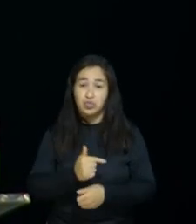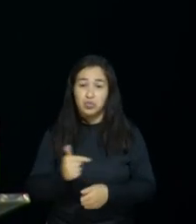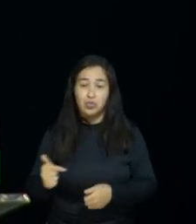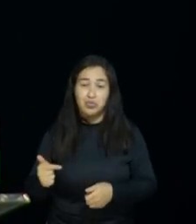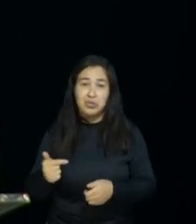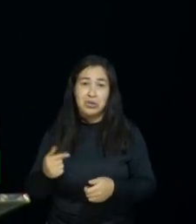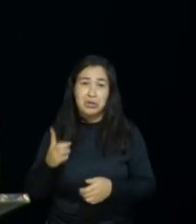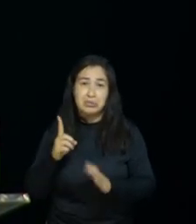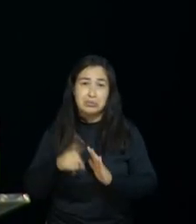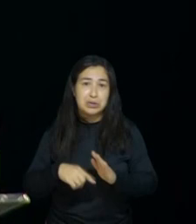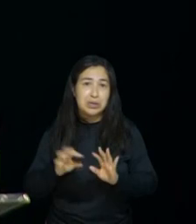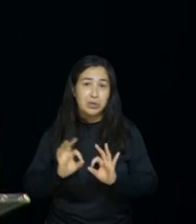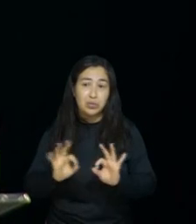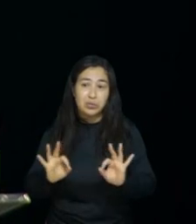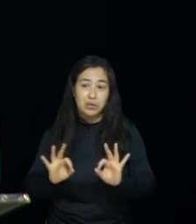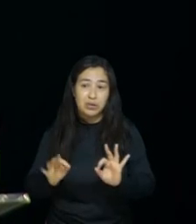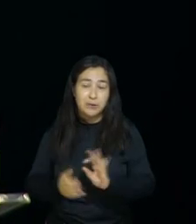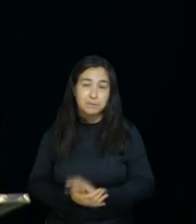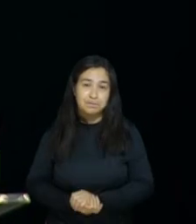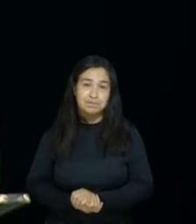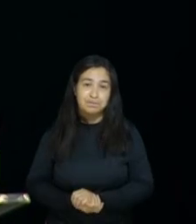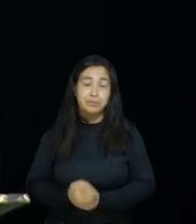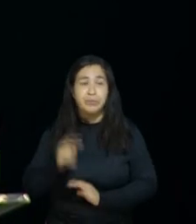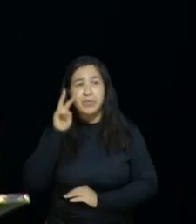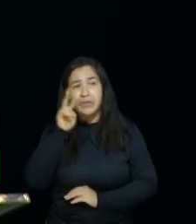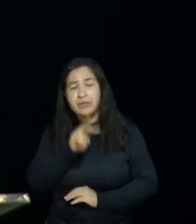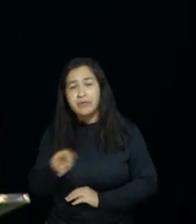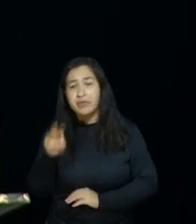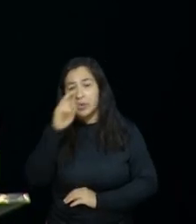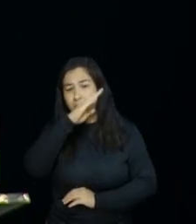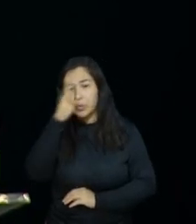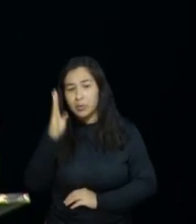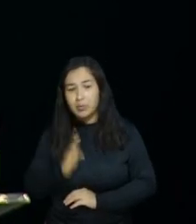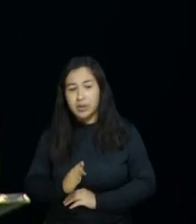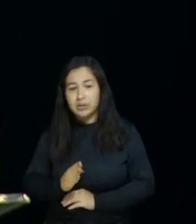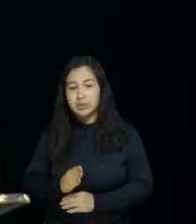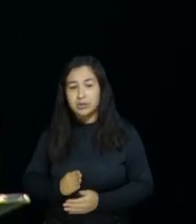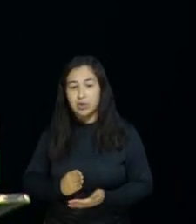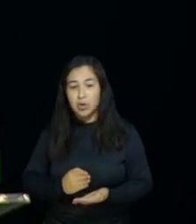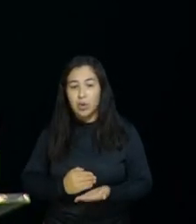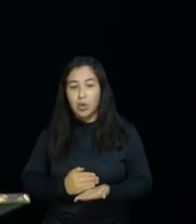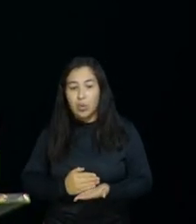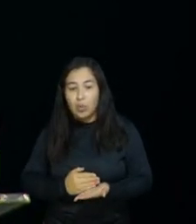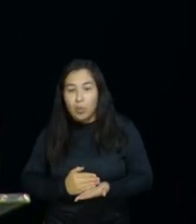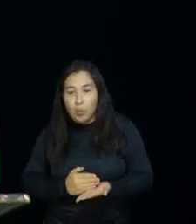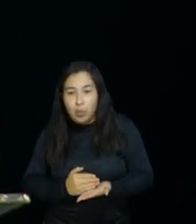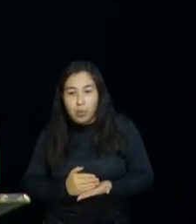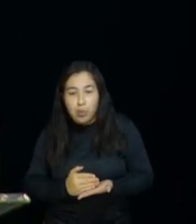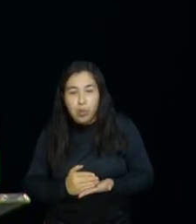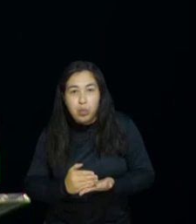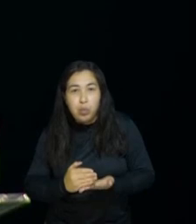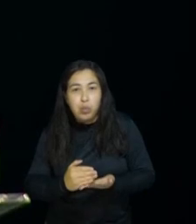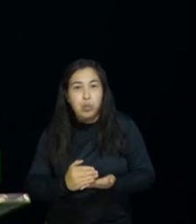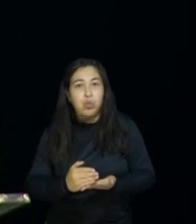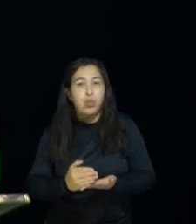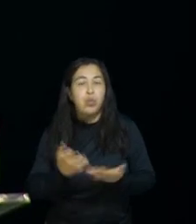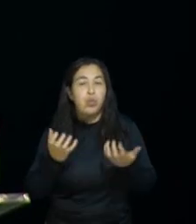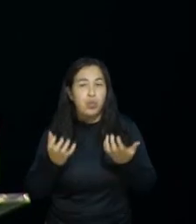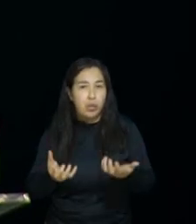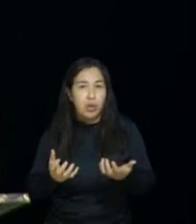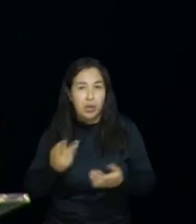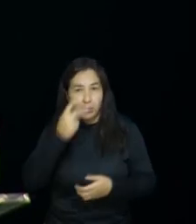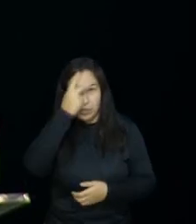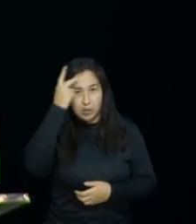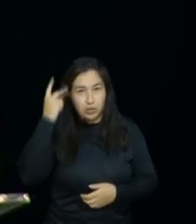algum. E a gente vê no Brasil um avanço na pauta abortista, principalmente via